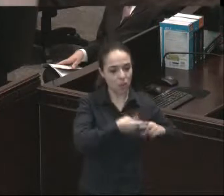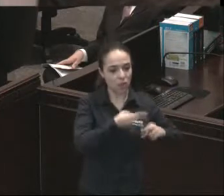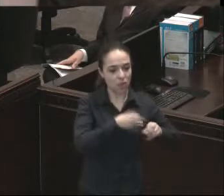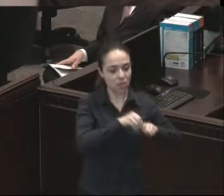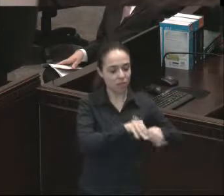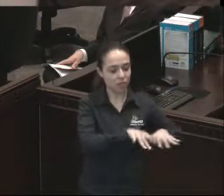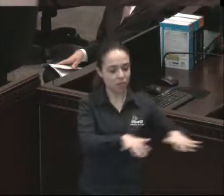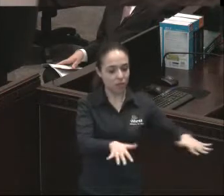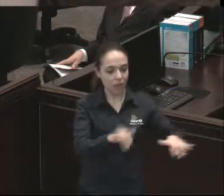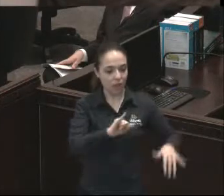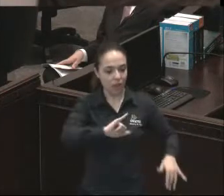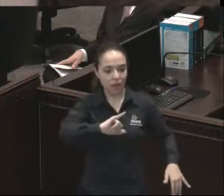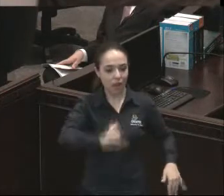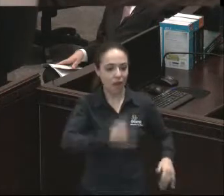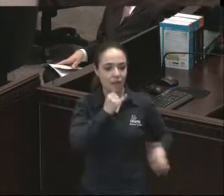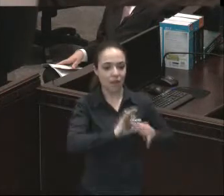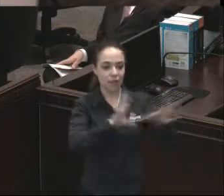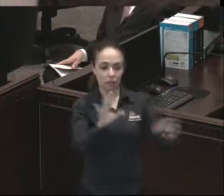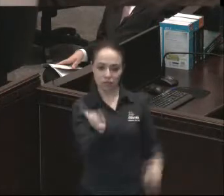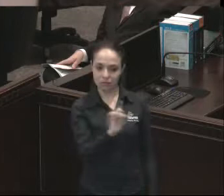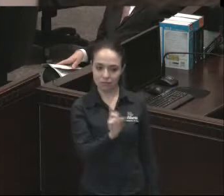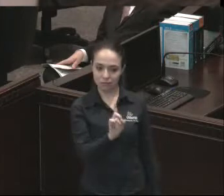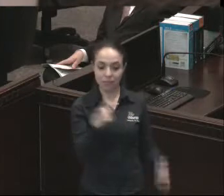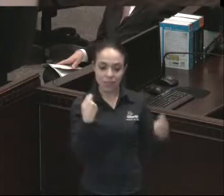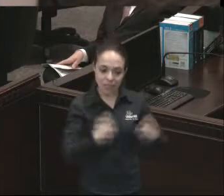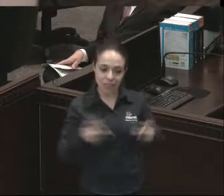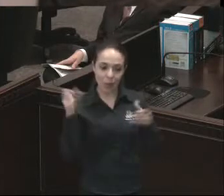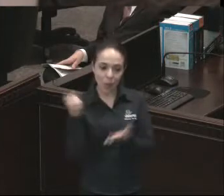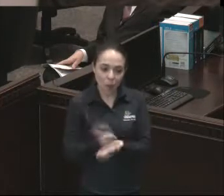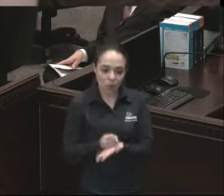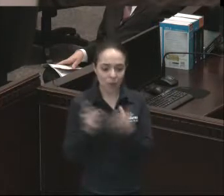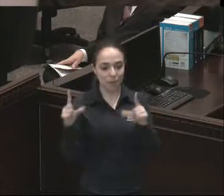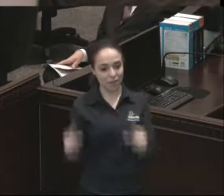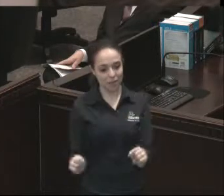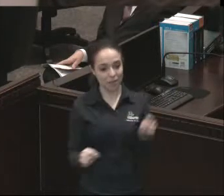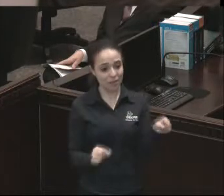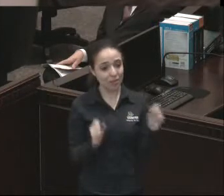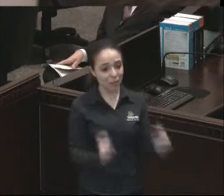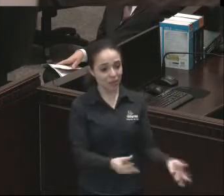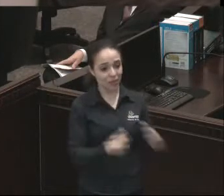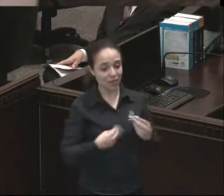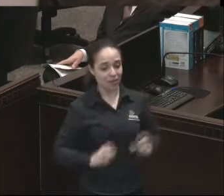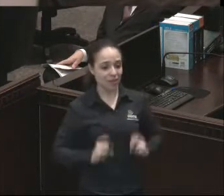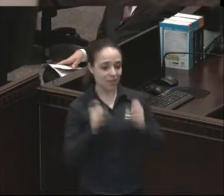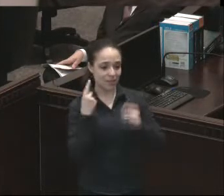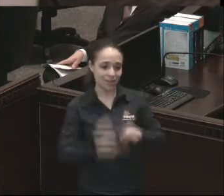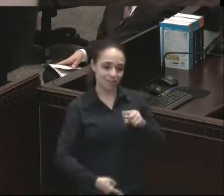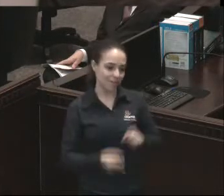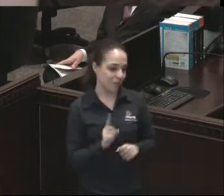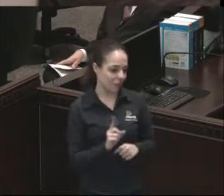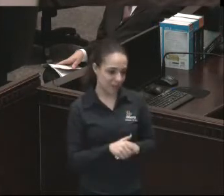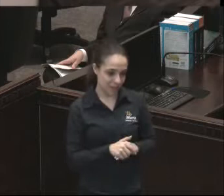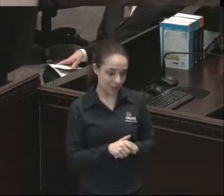que a gente estava comendo, digamos, a maçã, tinha heptaclor, que é cancerígeno e proibido. Então, isso não pode